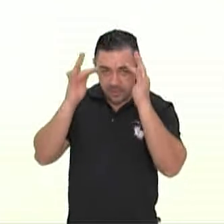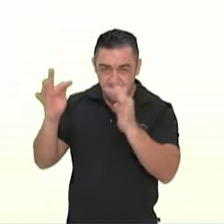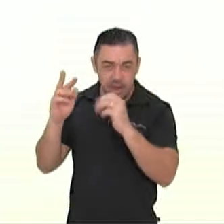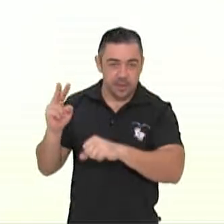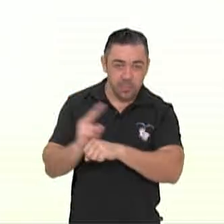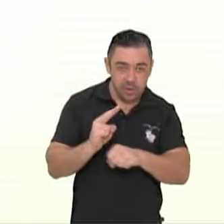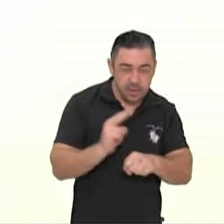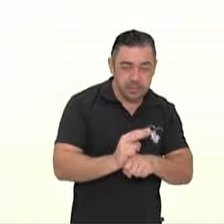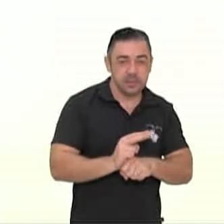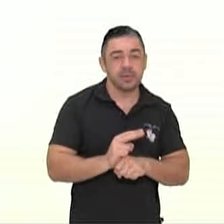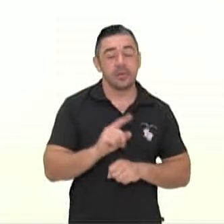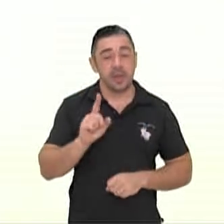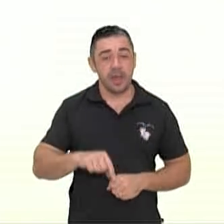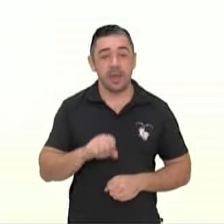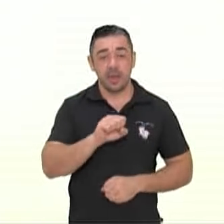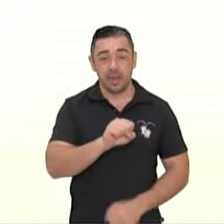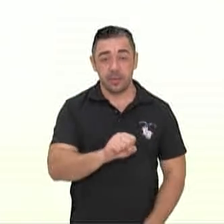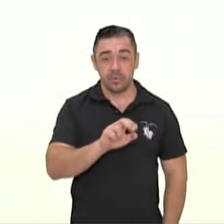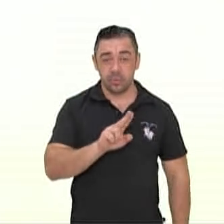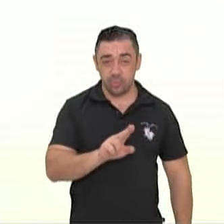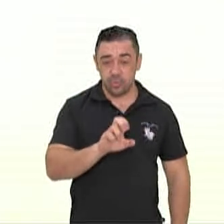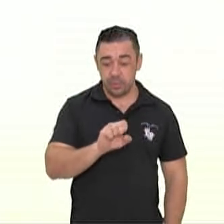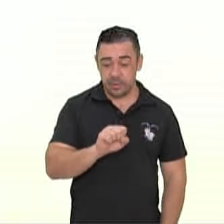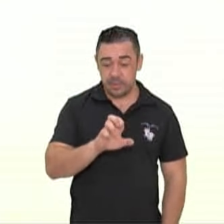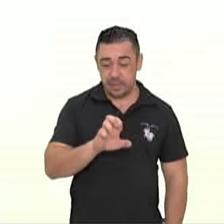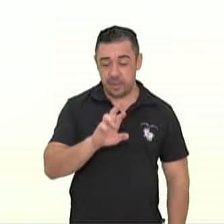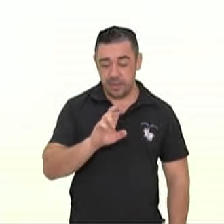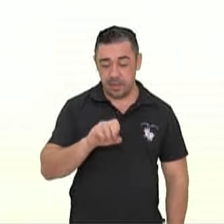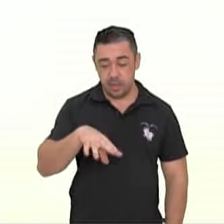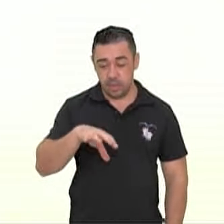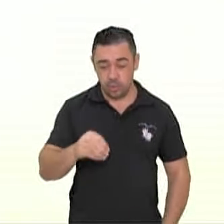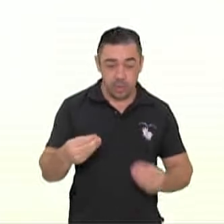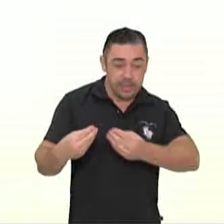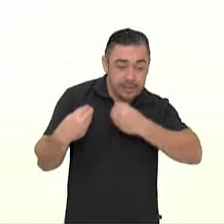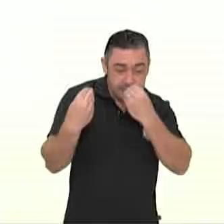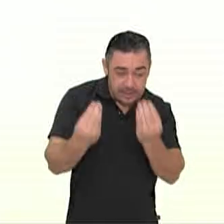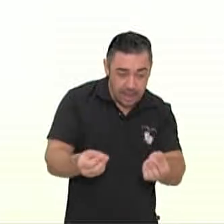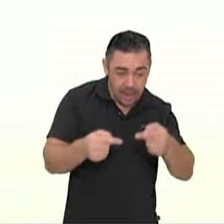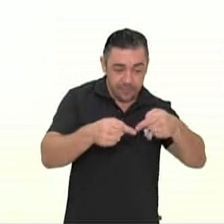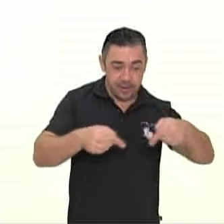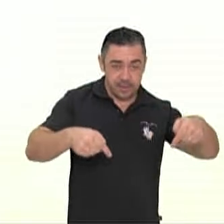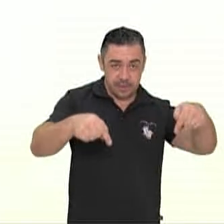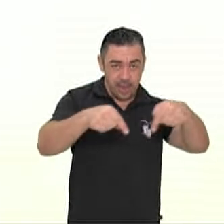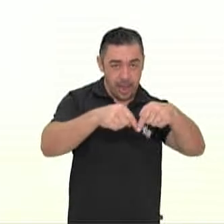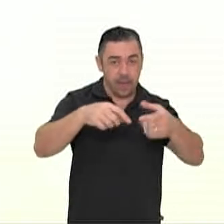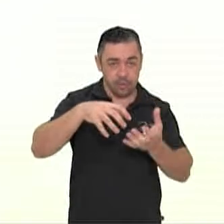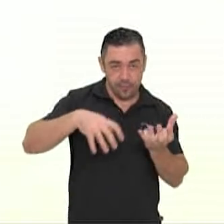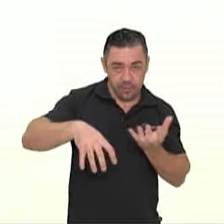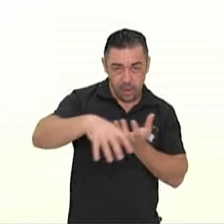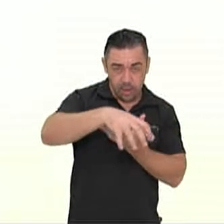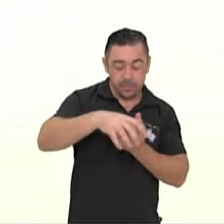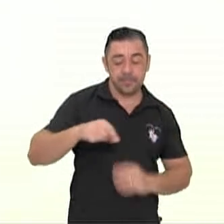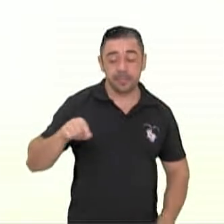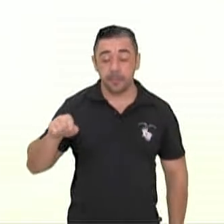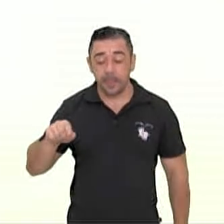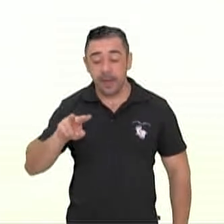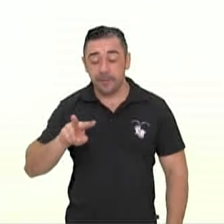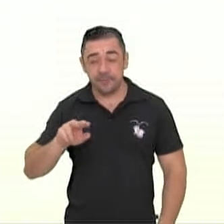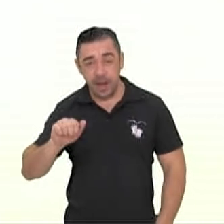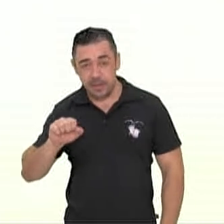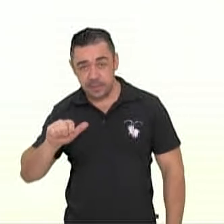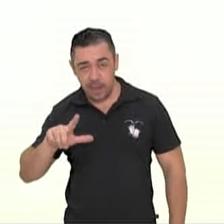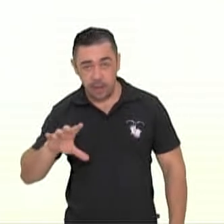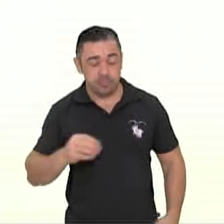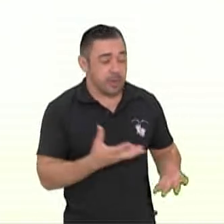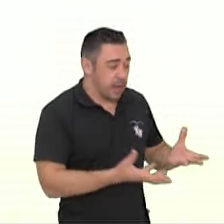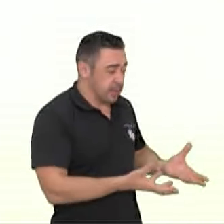os nobres. O suzerano é quem doava a terra, também chamado de senhorio, o feudo. Já o vassalo a recebia em